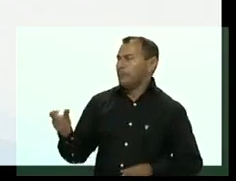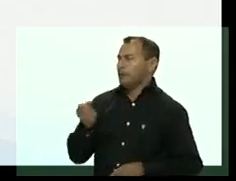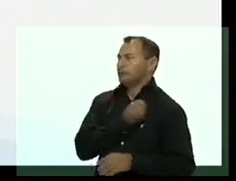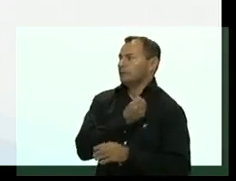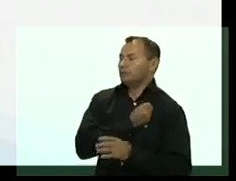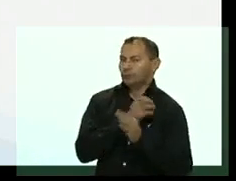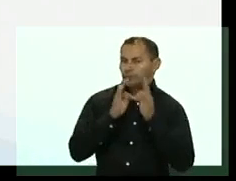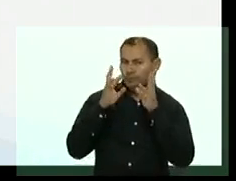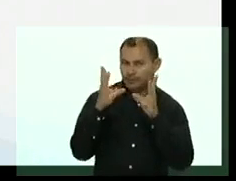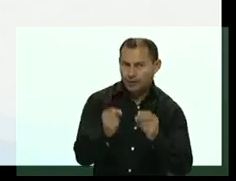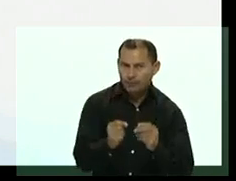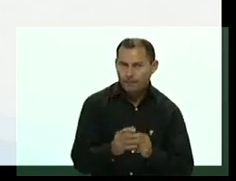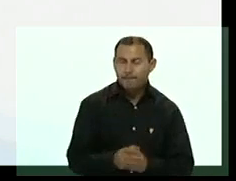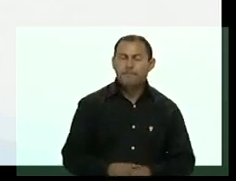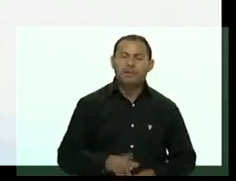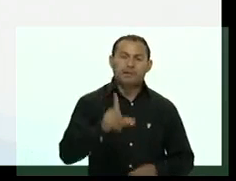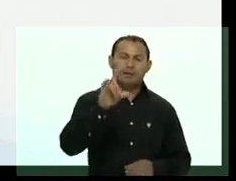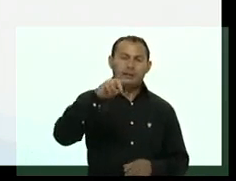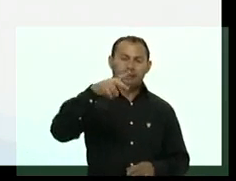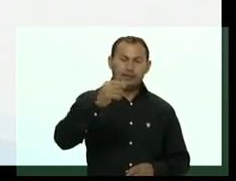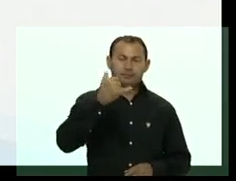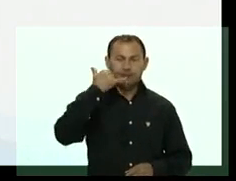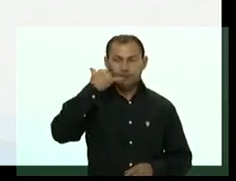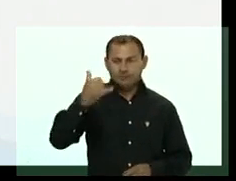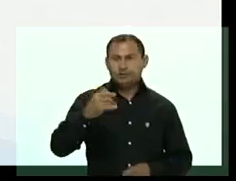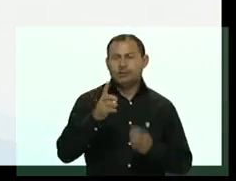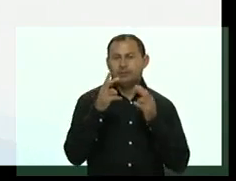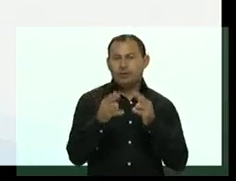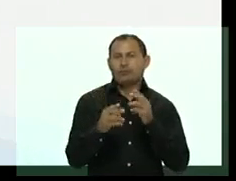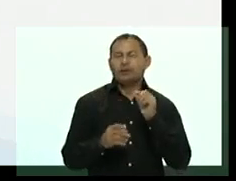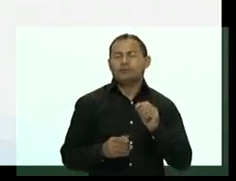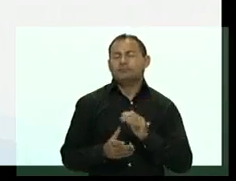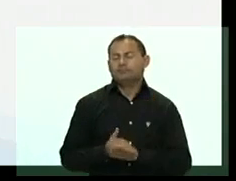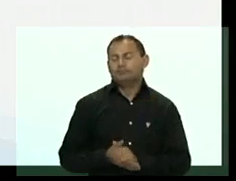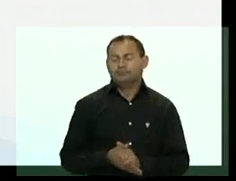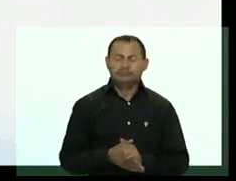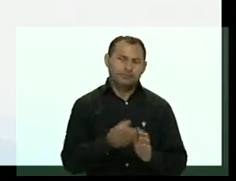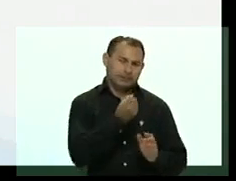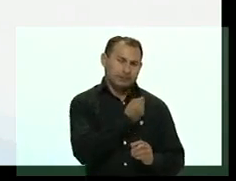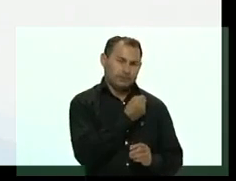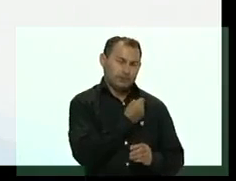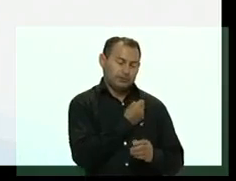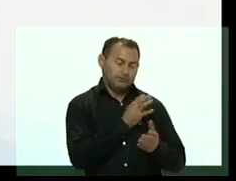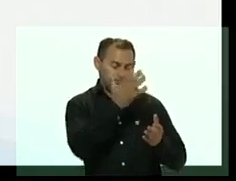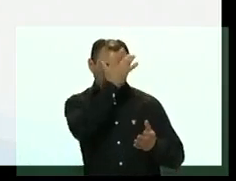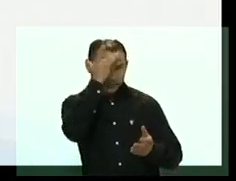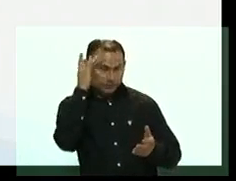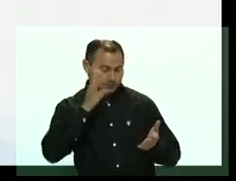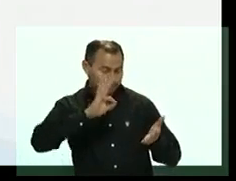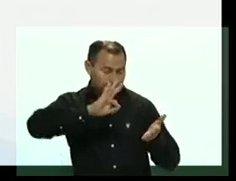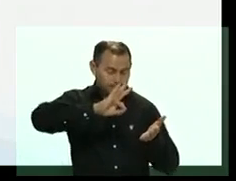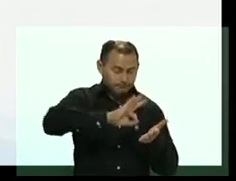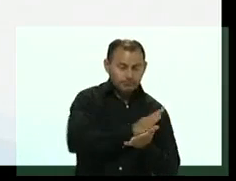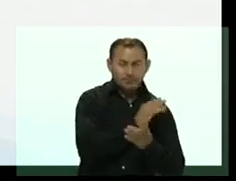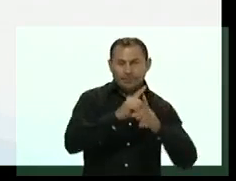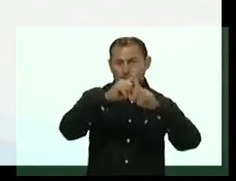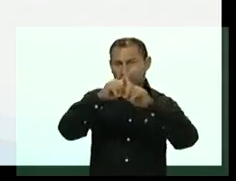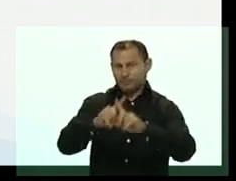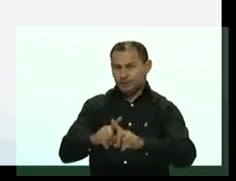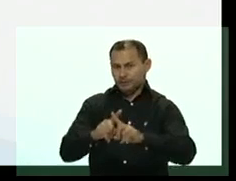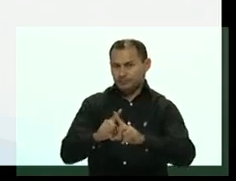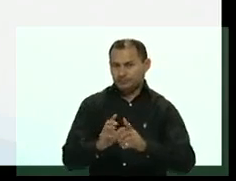número total de linhas de telefone, ela vai ser igual ao quê? Ao número de assinantes